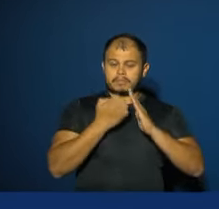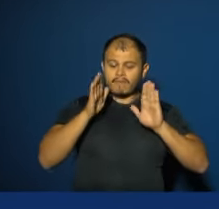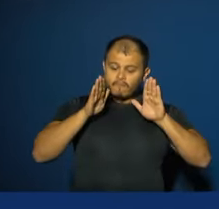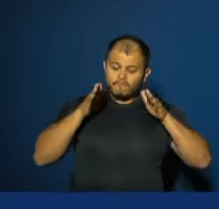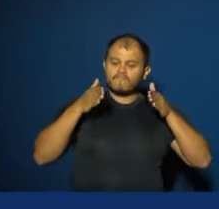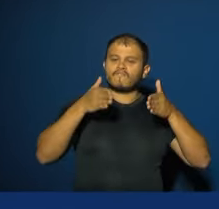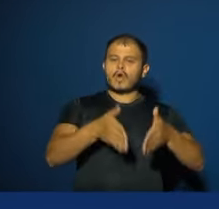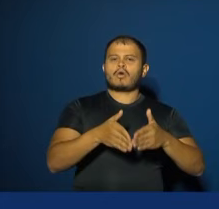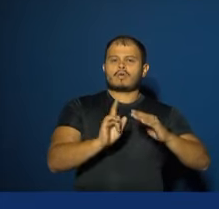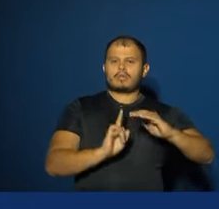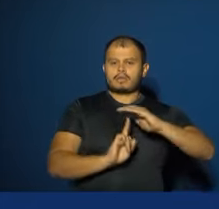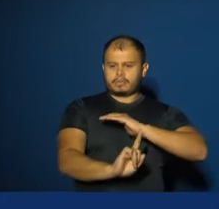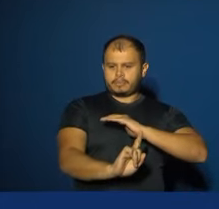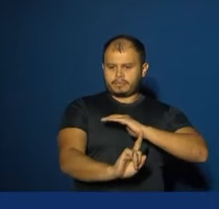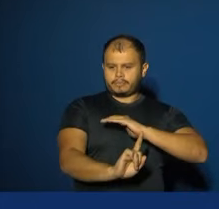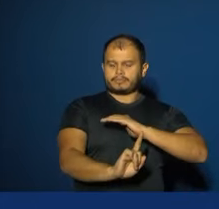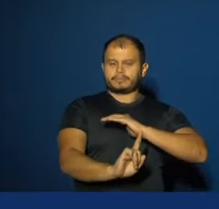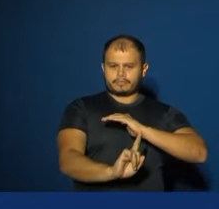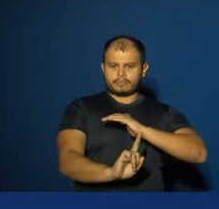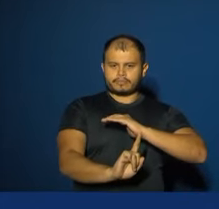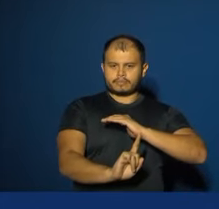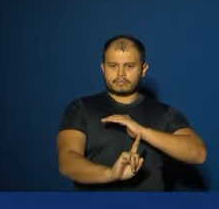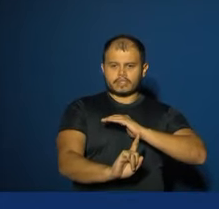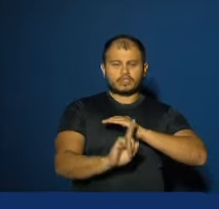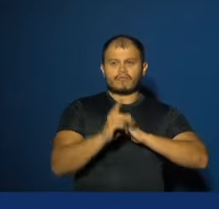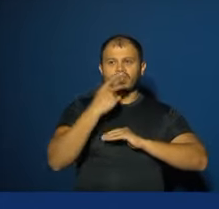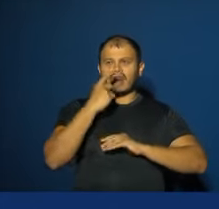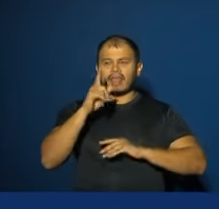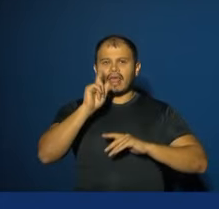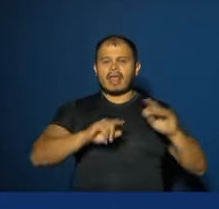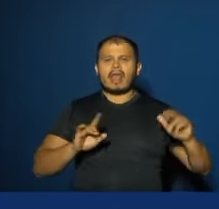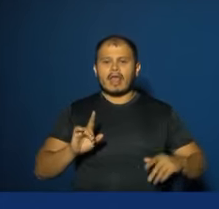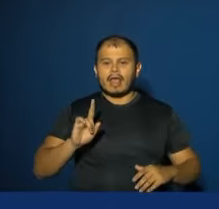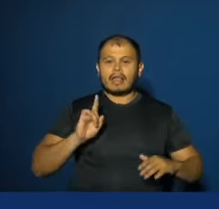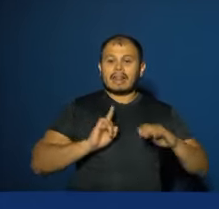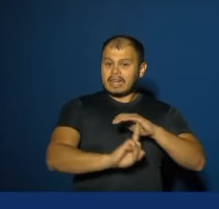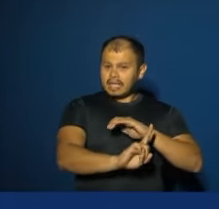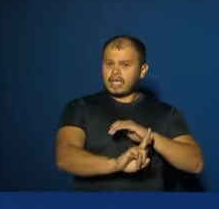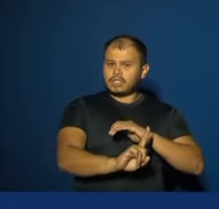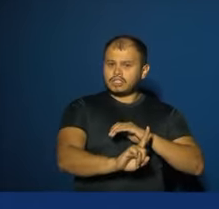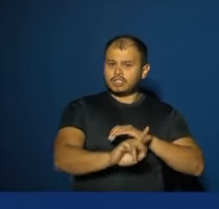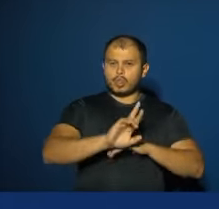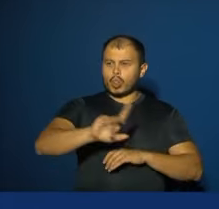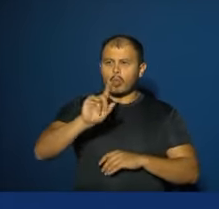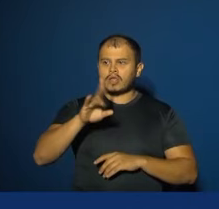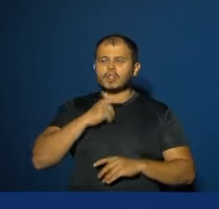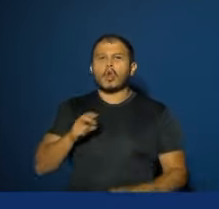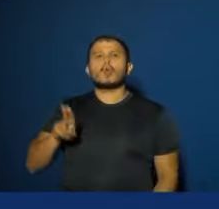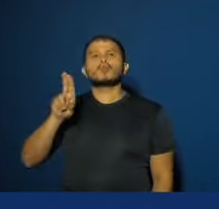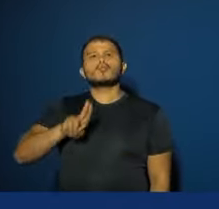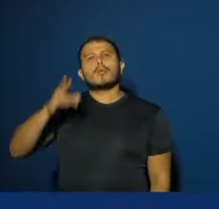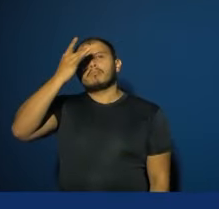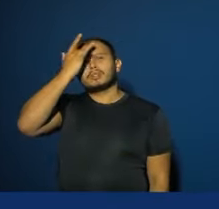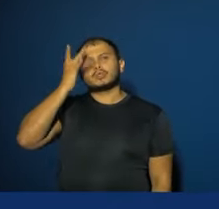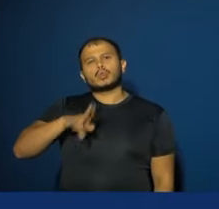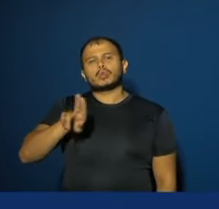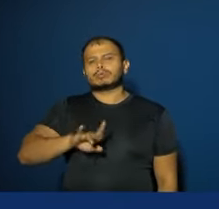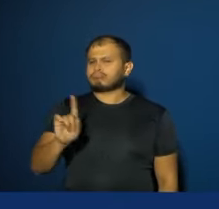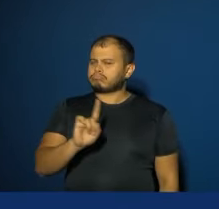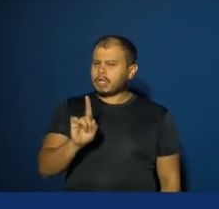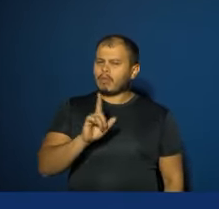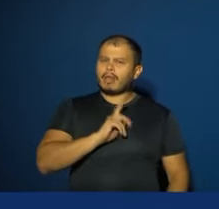cliente. Nós deixamos de chamar consumidores, nós chamamos hoje de clientes. Você vê quanto que também a transformação está